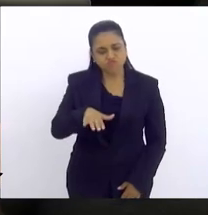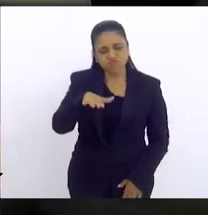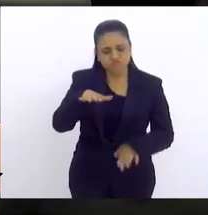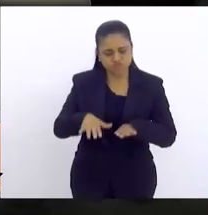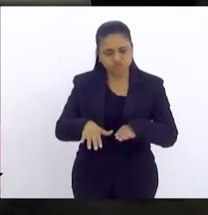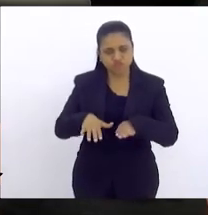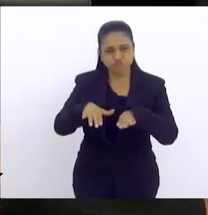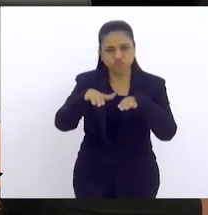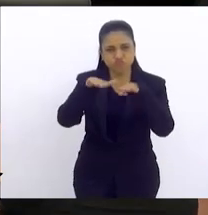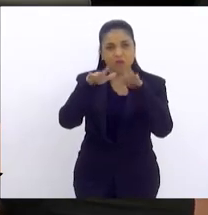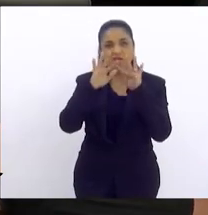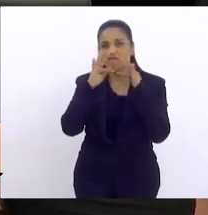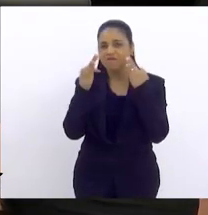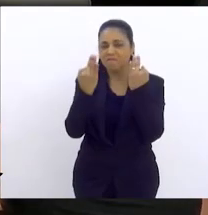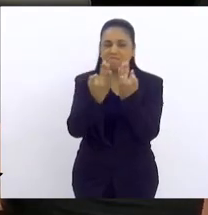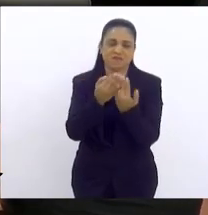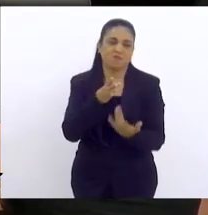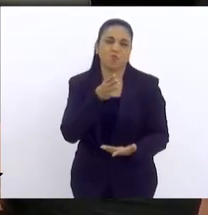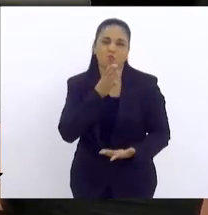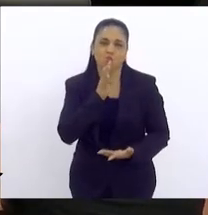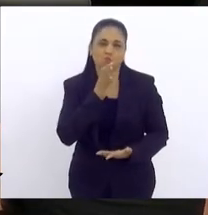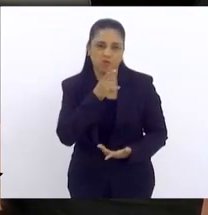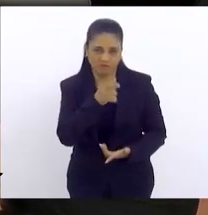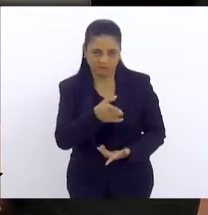Flávio é as família dele inteira